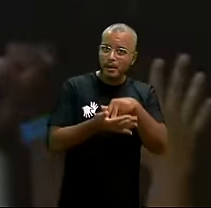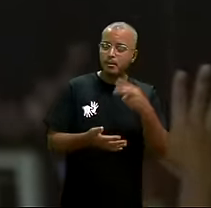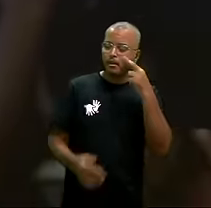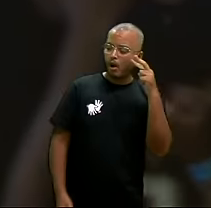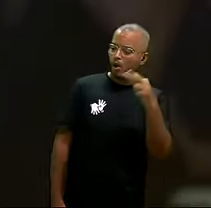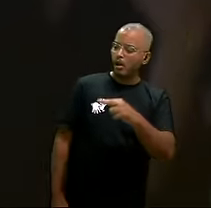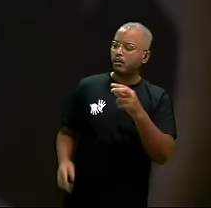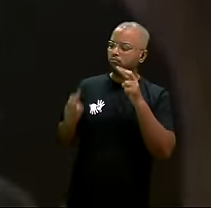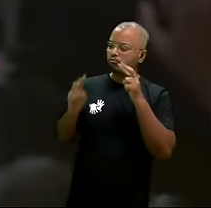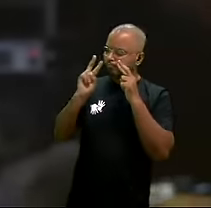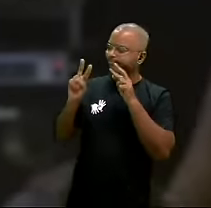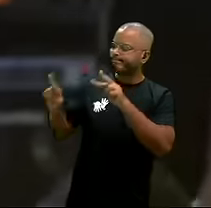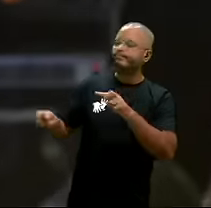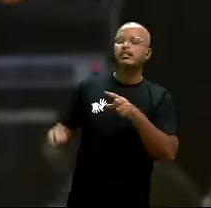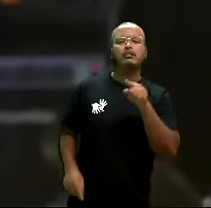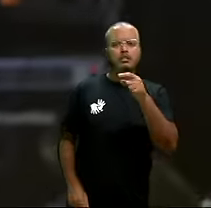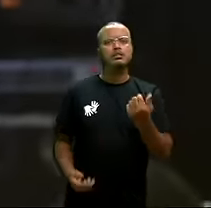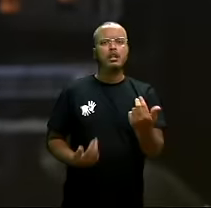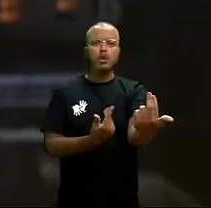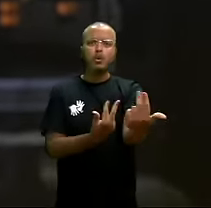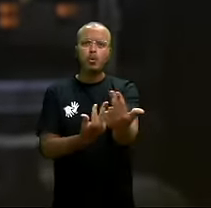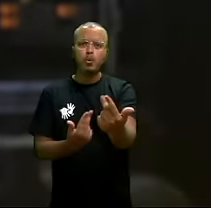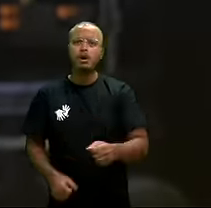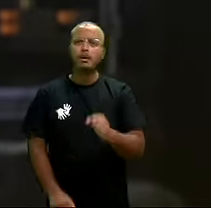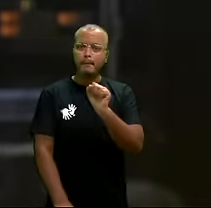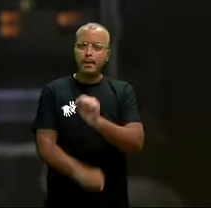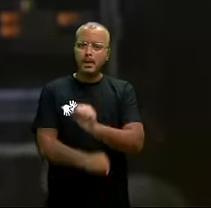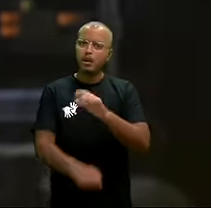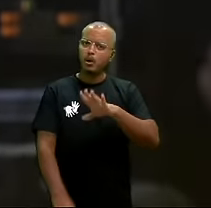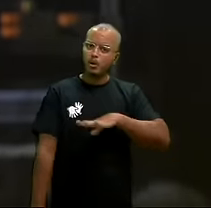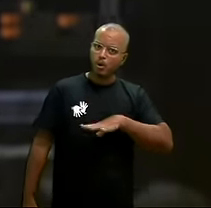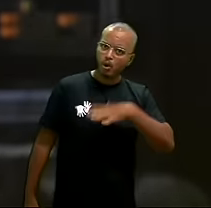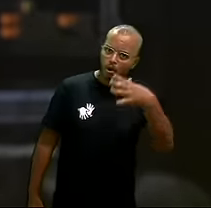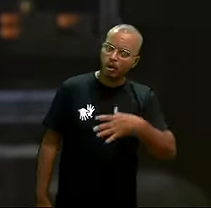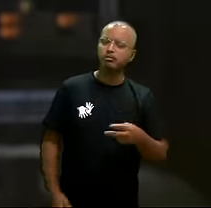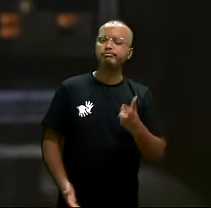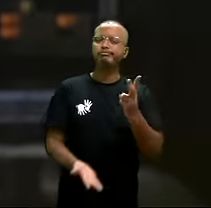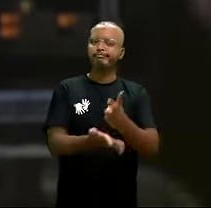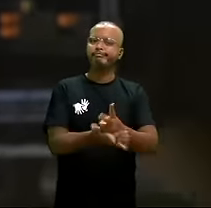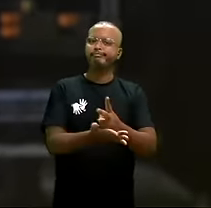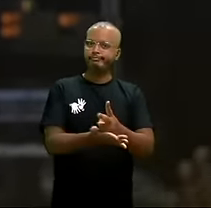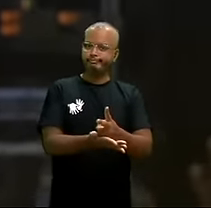que precisa de você. Não para, coragem.